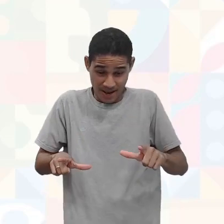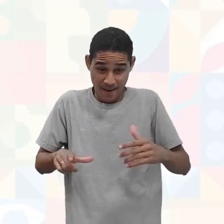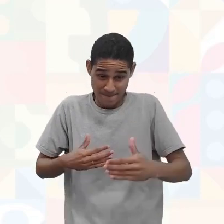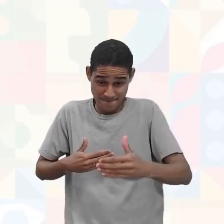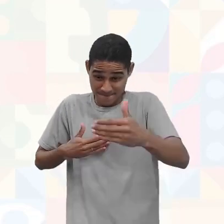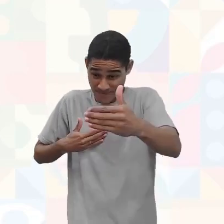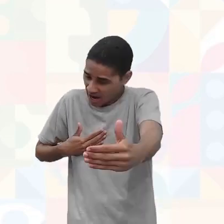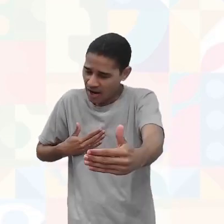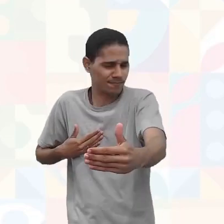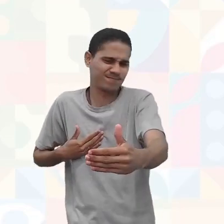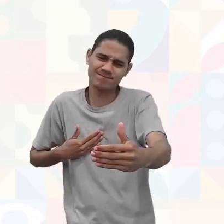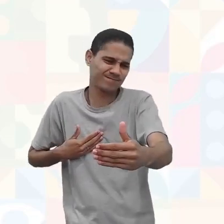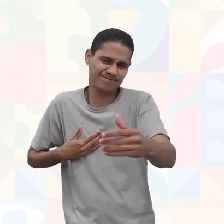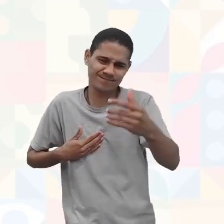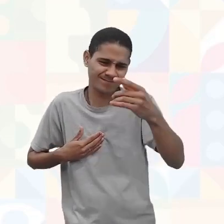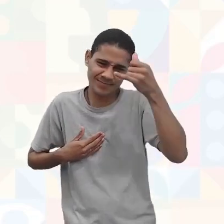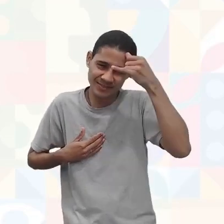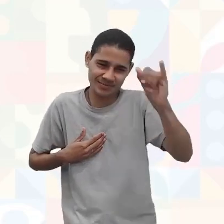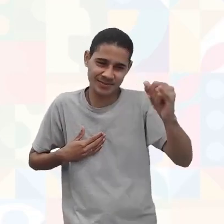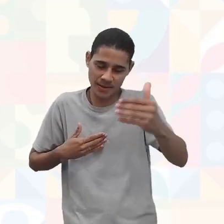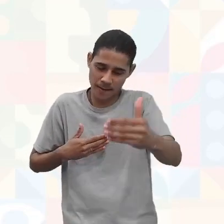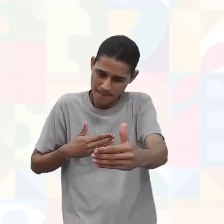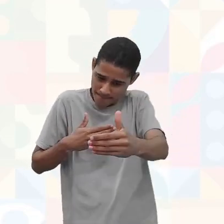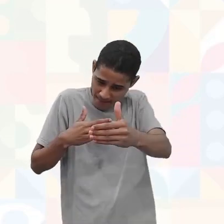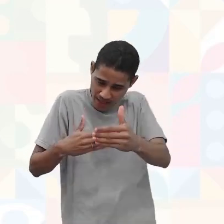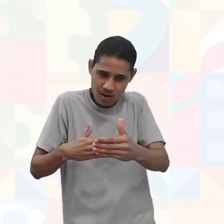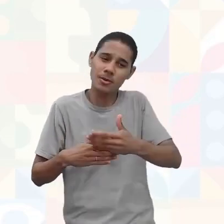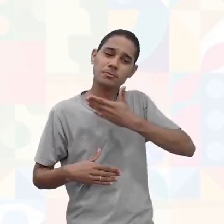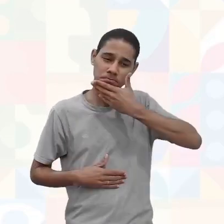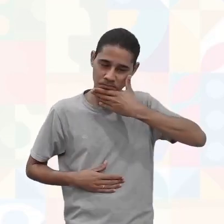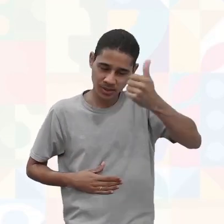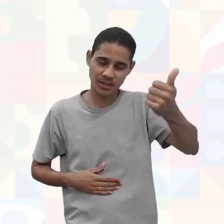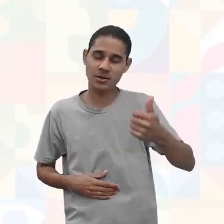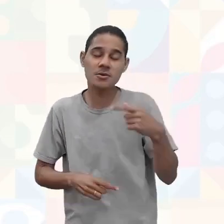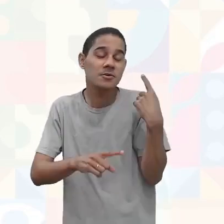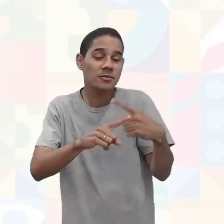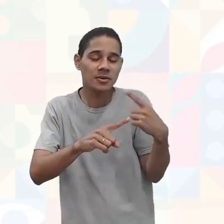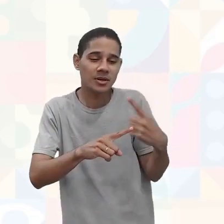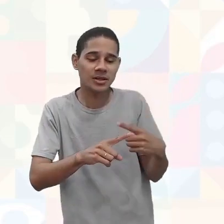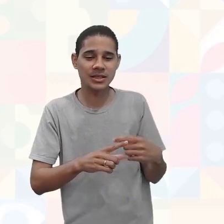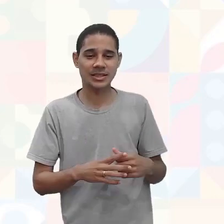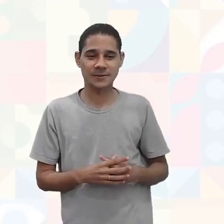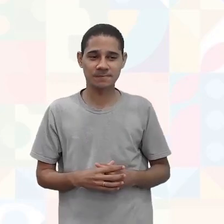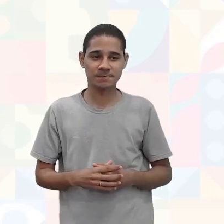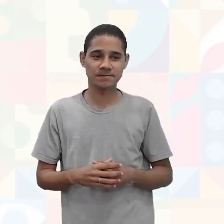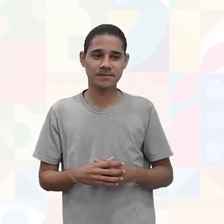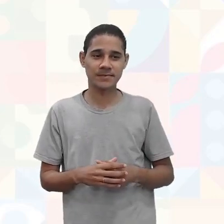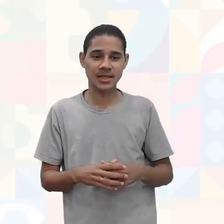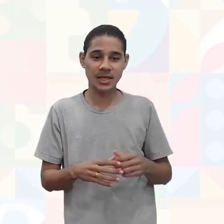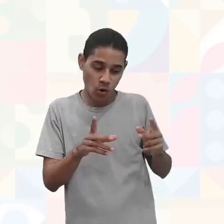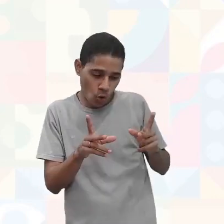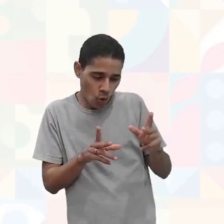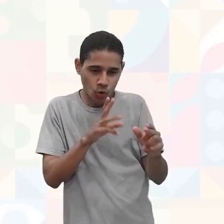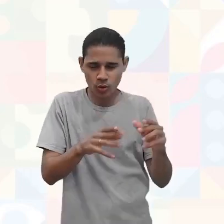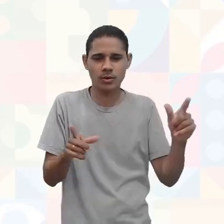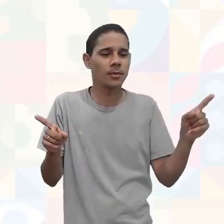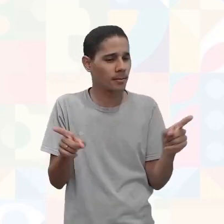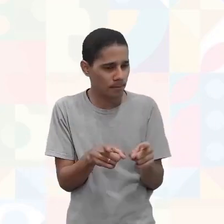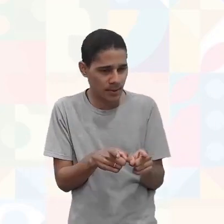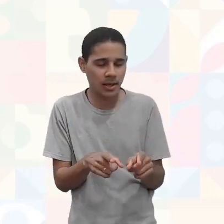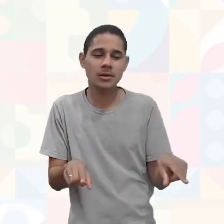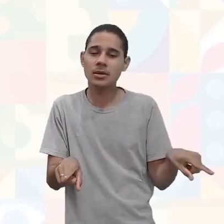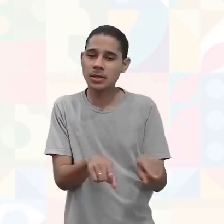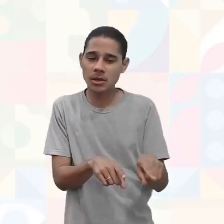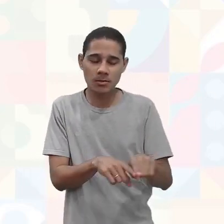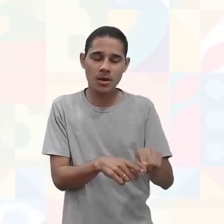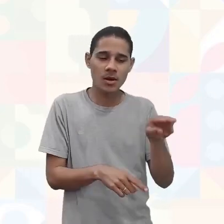grandes dimensões. Quanto menor, melhor, porque aí ele vai realmente ter menos recortes, vai ter uma questão